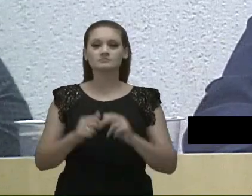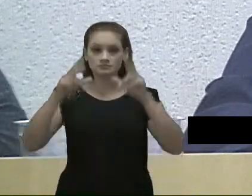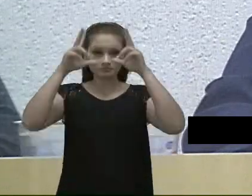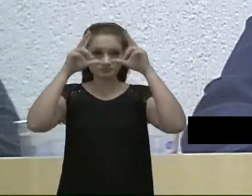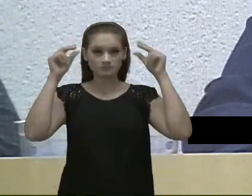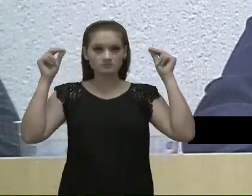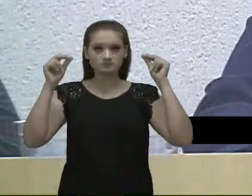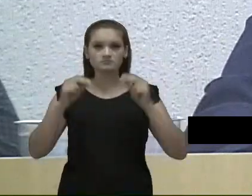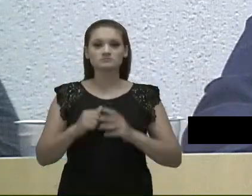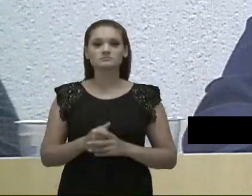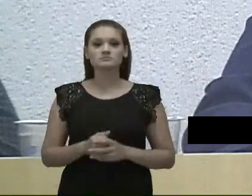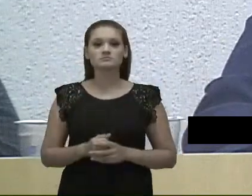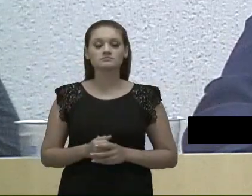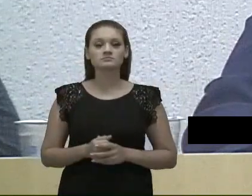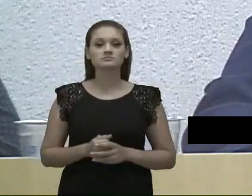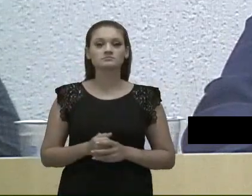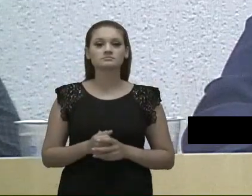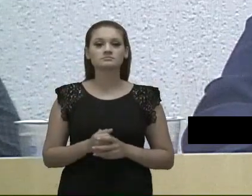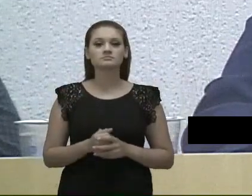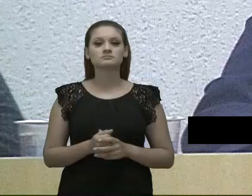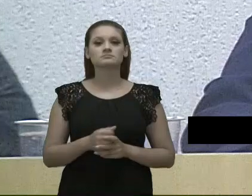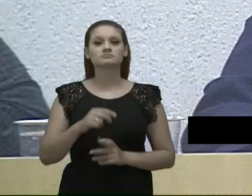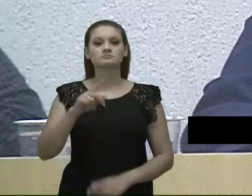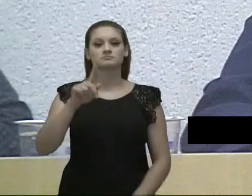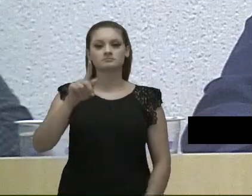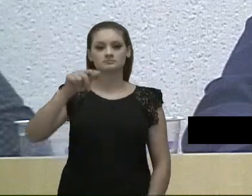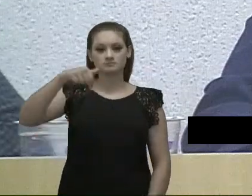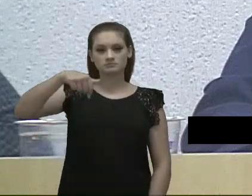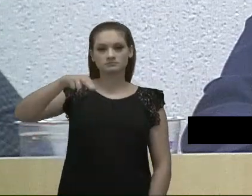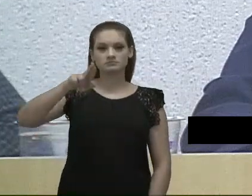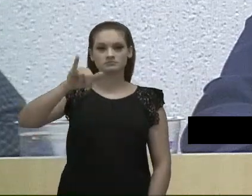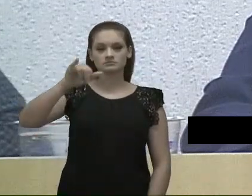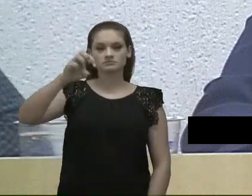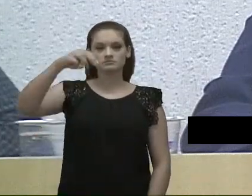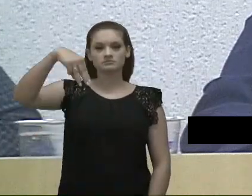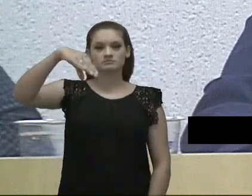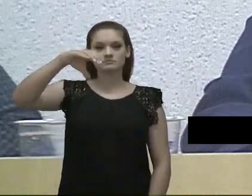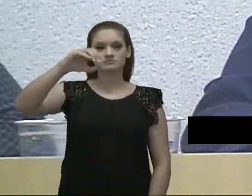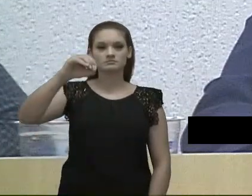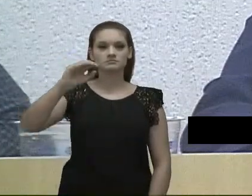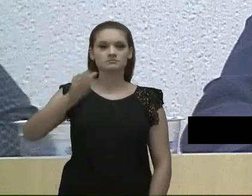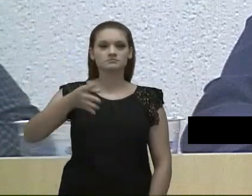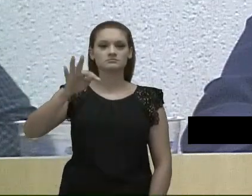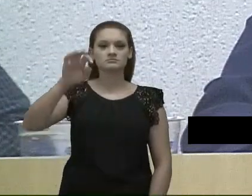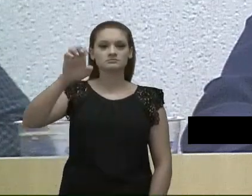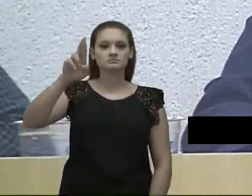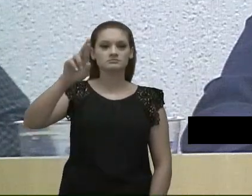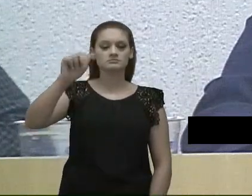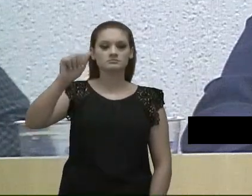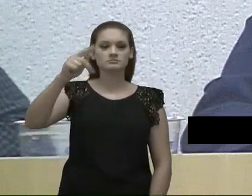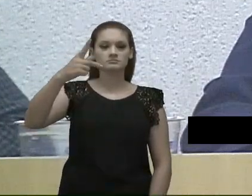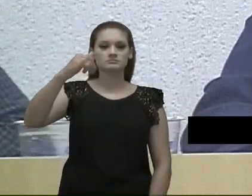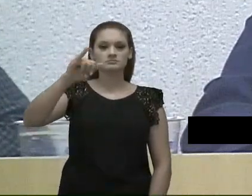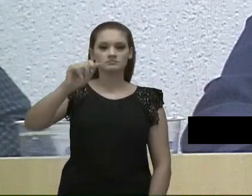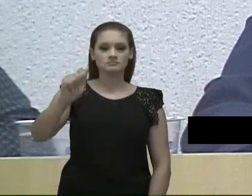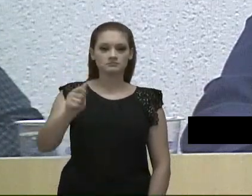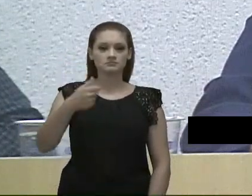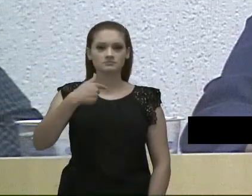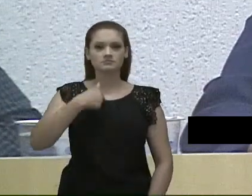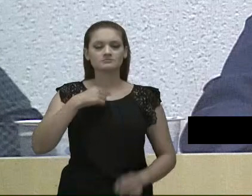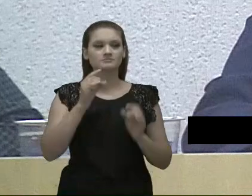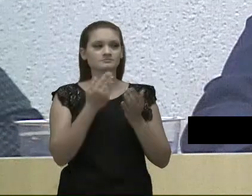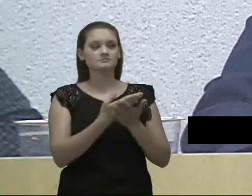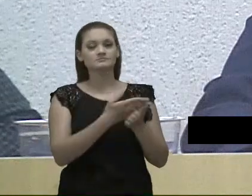estava passando por um tratamento de quimioterapia com câncer e ela foi dispensada e mandada embora. A senhora tem